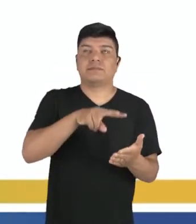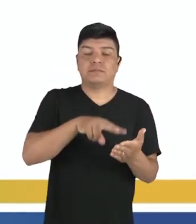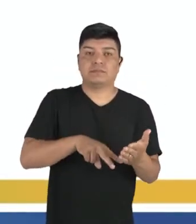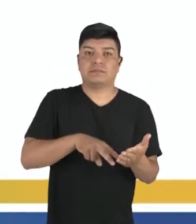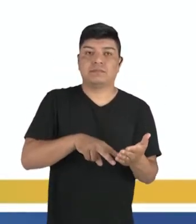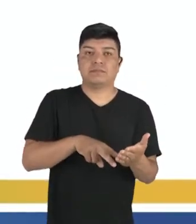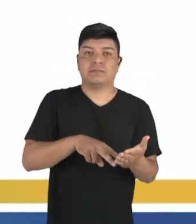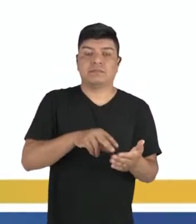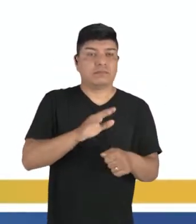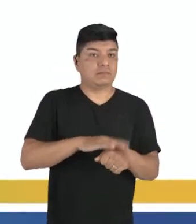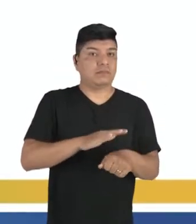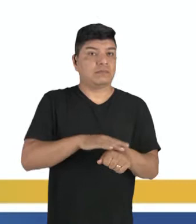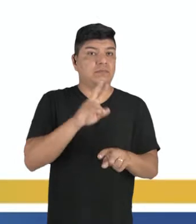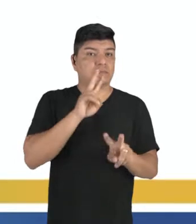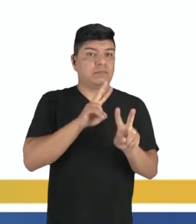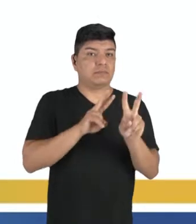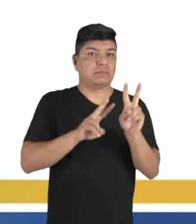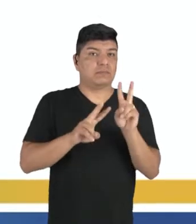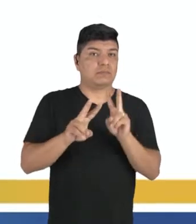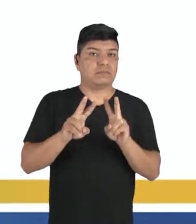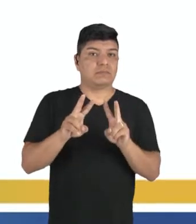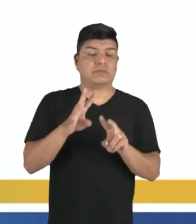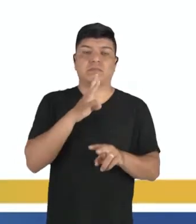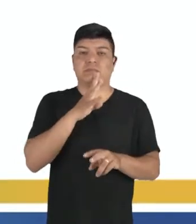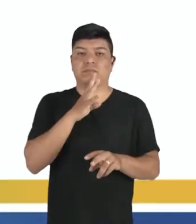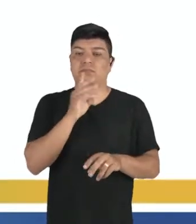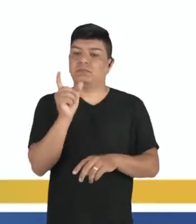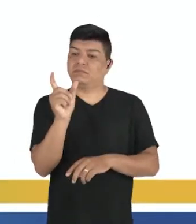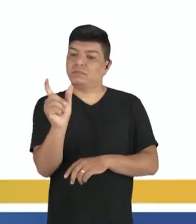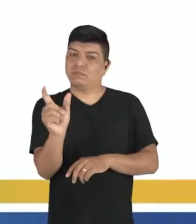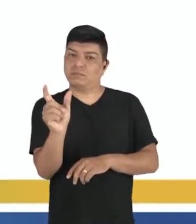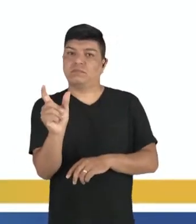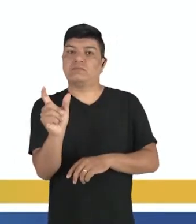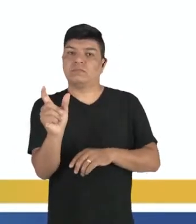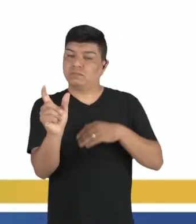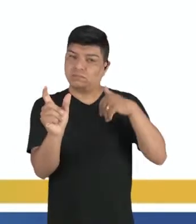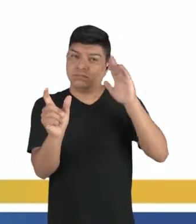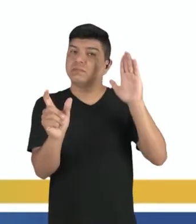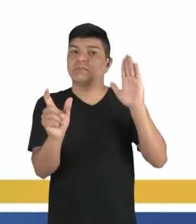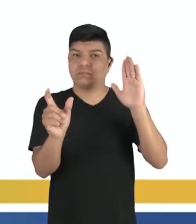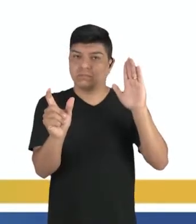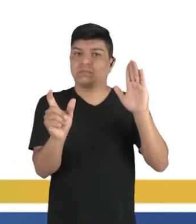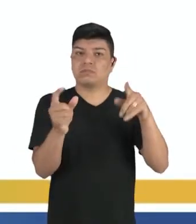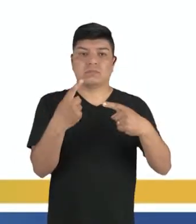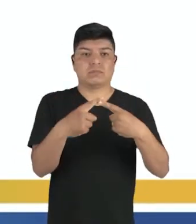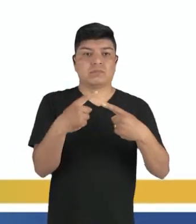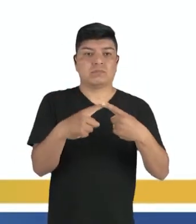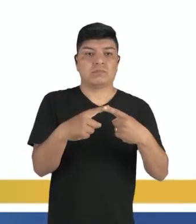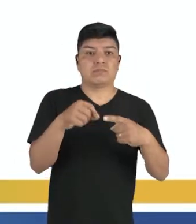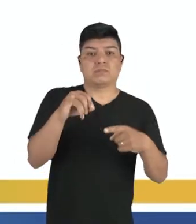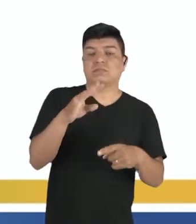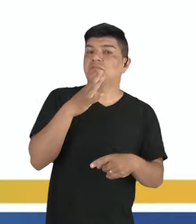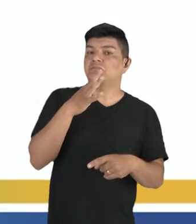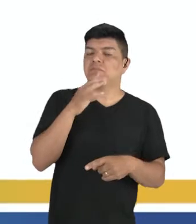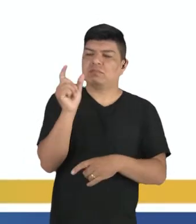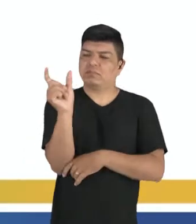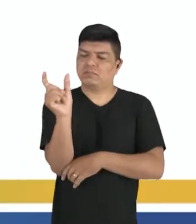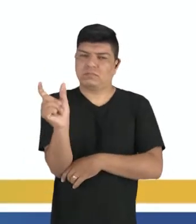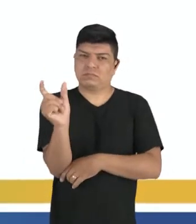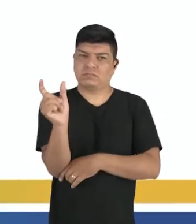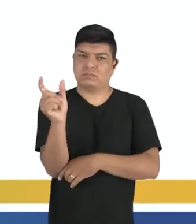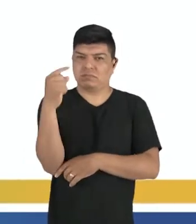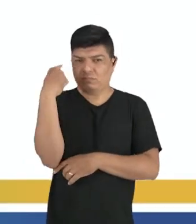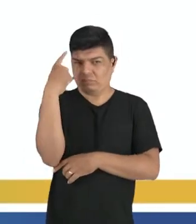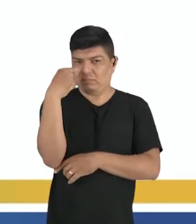algo muito mais allá de que conhecer a palavra, ou seja, vai além de conhecer a palavra. Porque se eu conhecer somente a palavra,